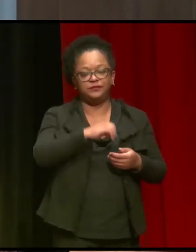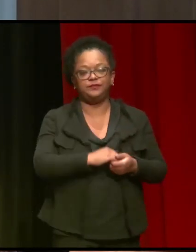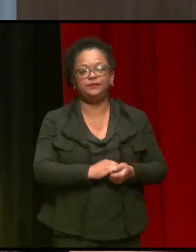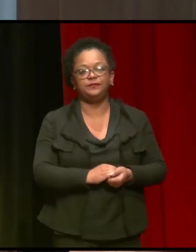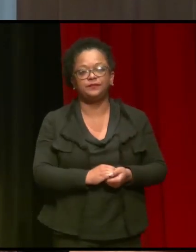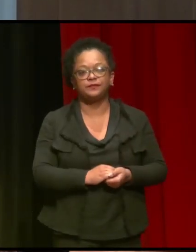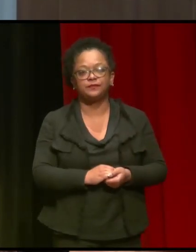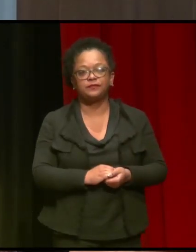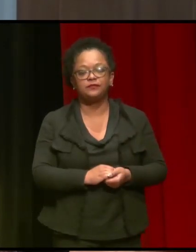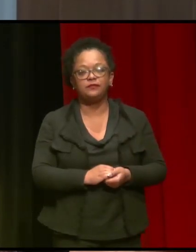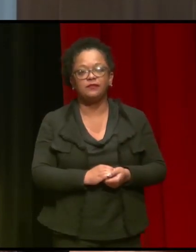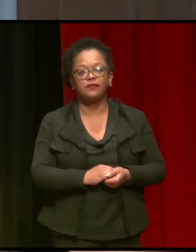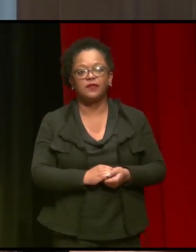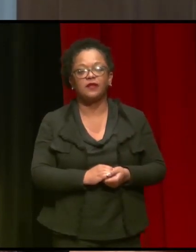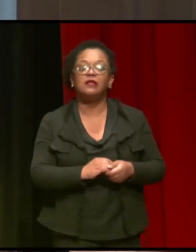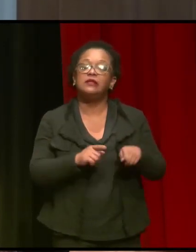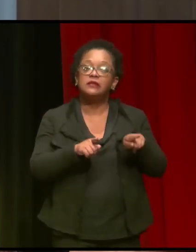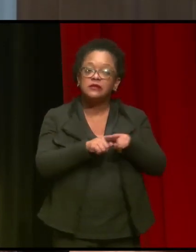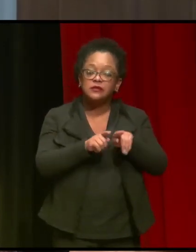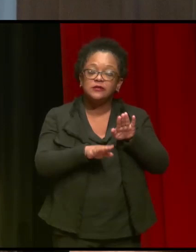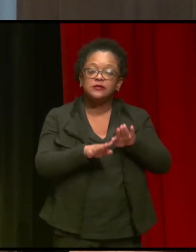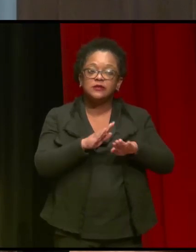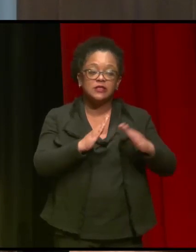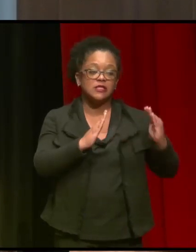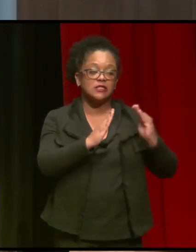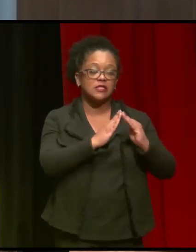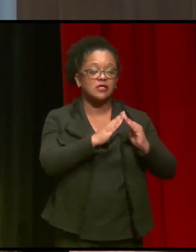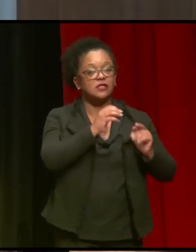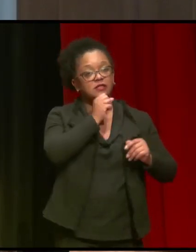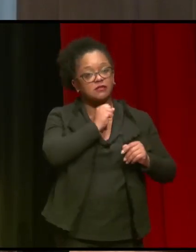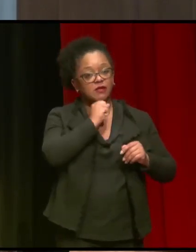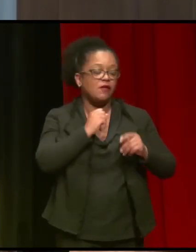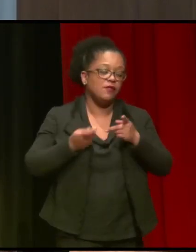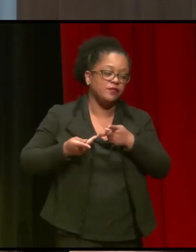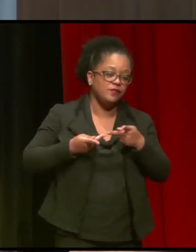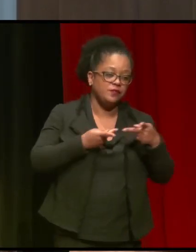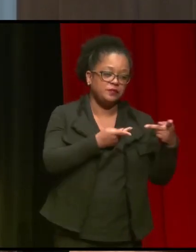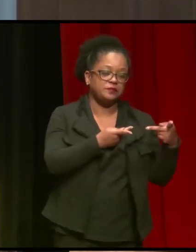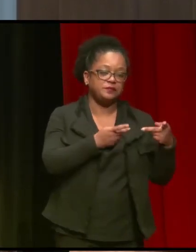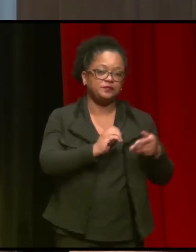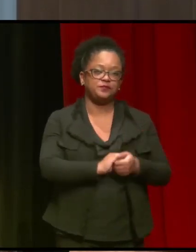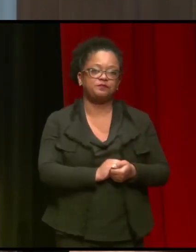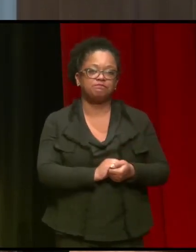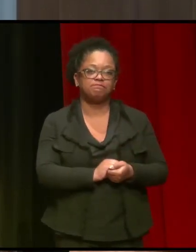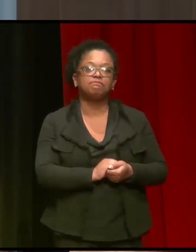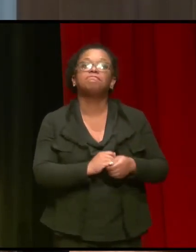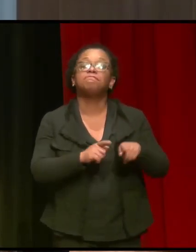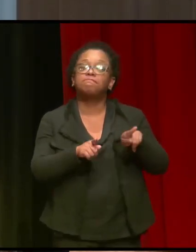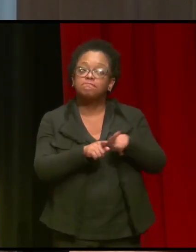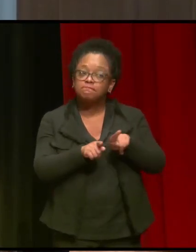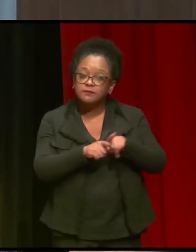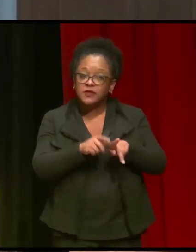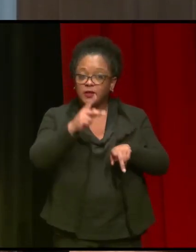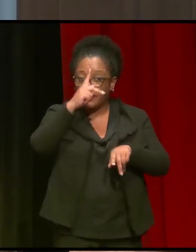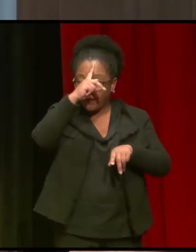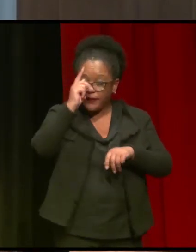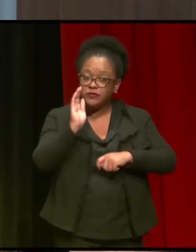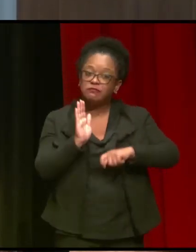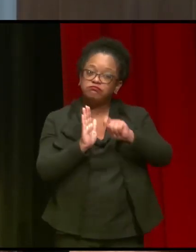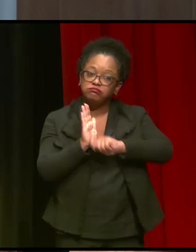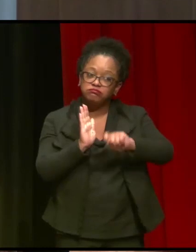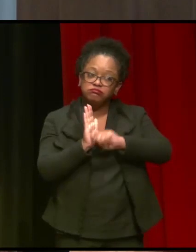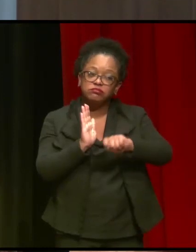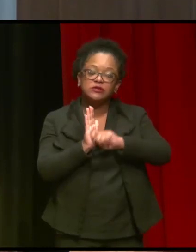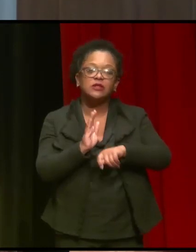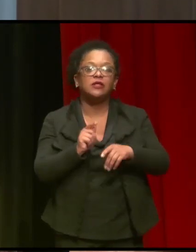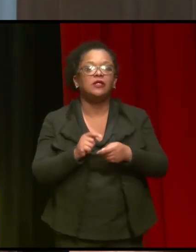tinham problemas e moravam em asilos. Eu trabalhava num centro para pessoas com problemas químicos. Duas vezes por semana eu ia dar estudo